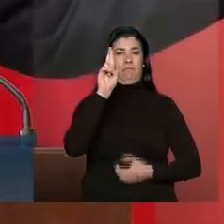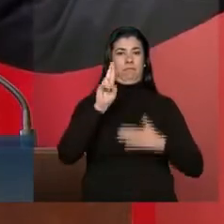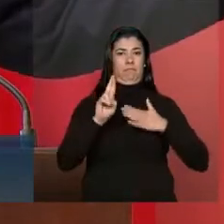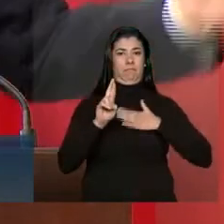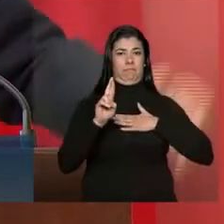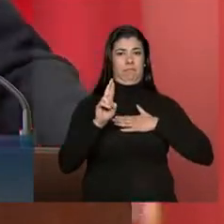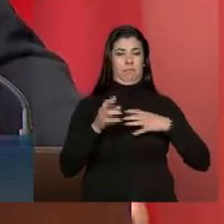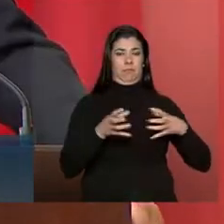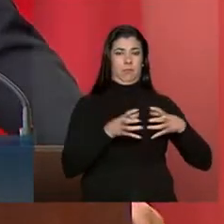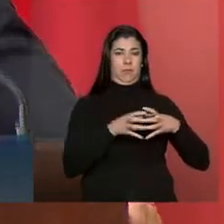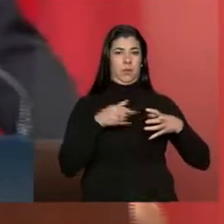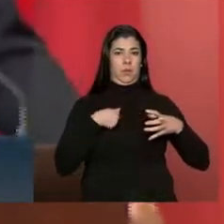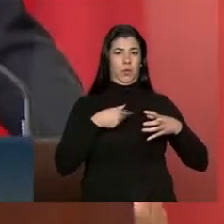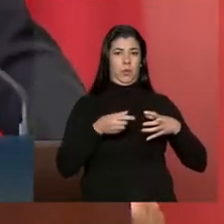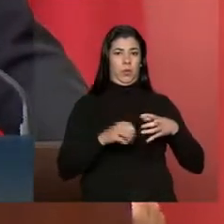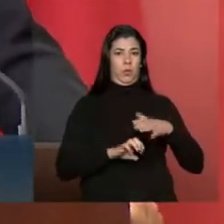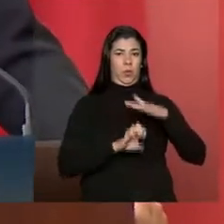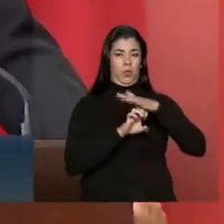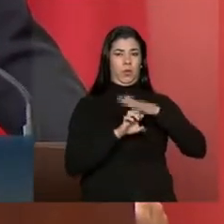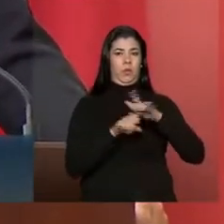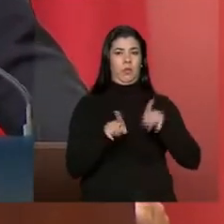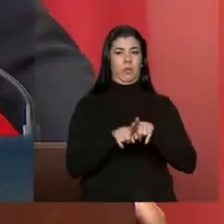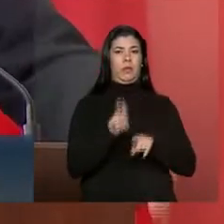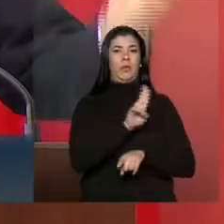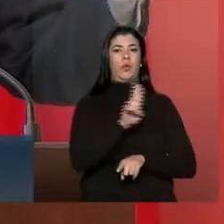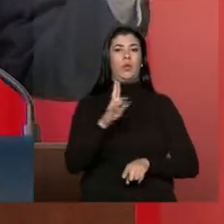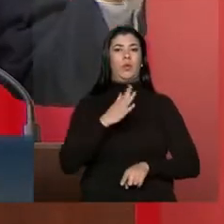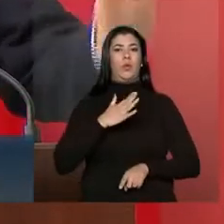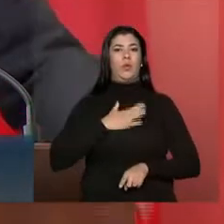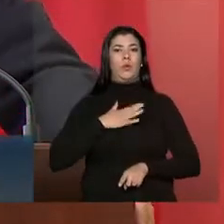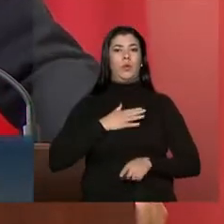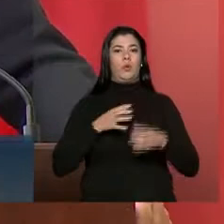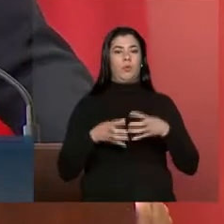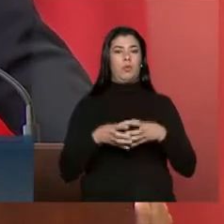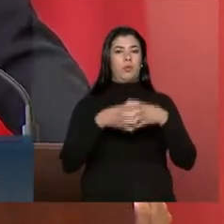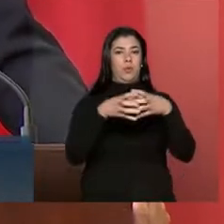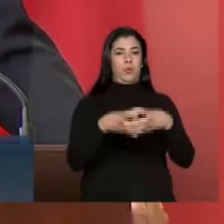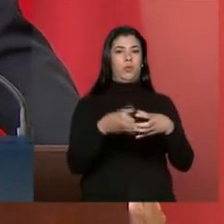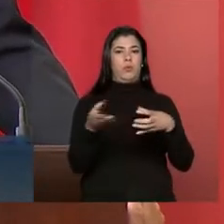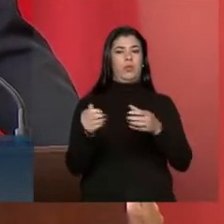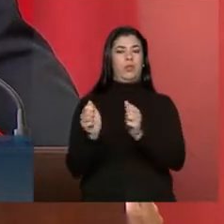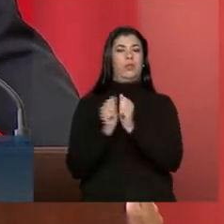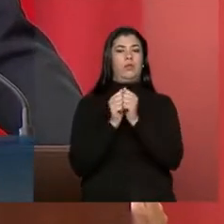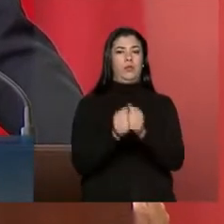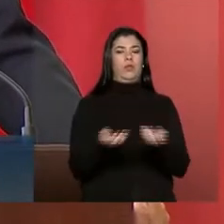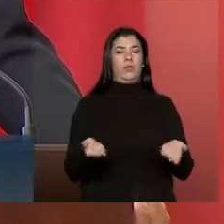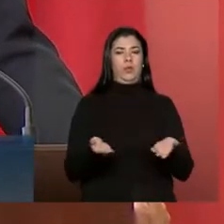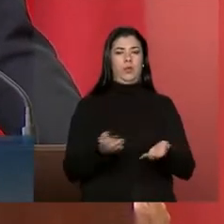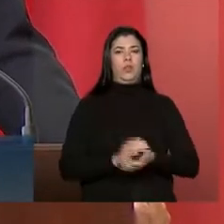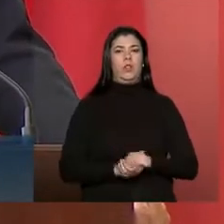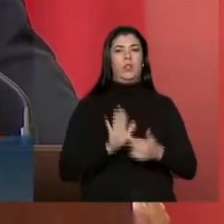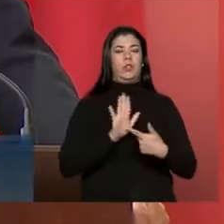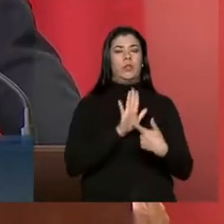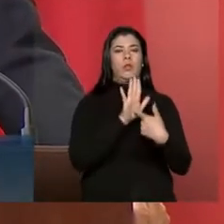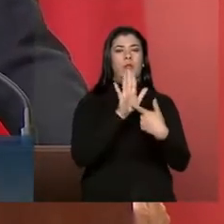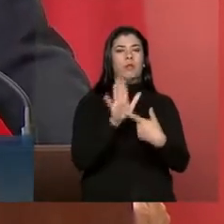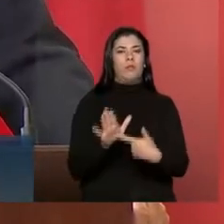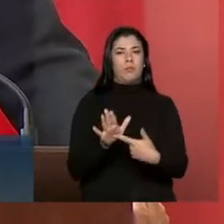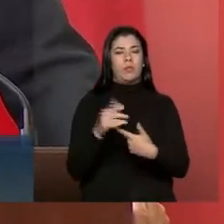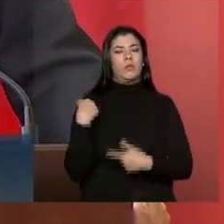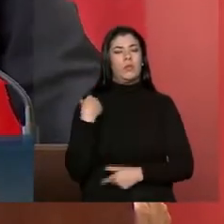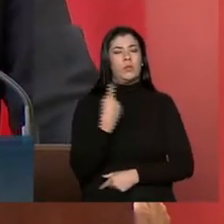do meu próprio e no nome da minha comitiva. Gostaria de manifestar o